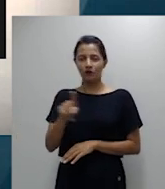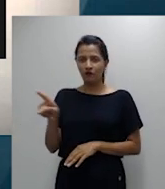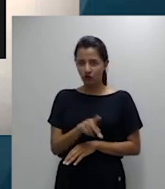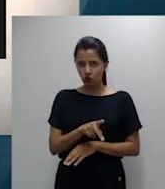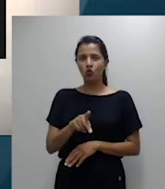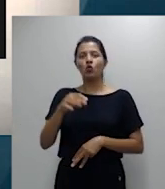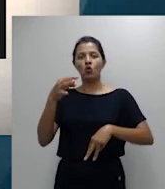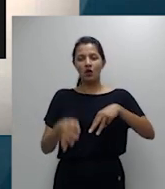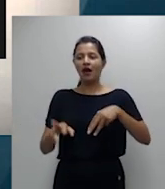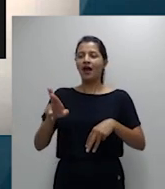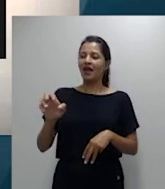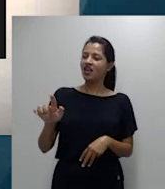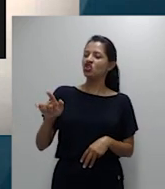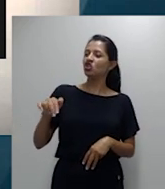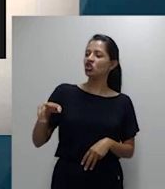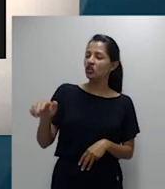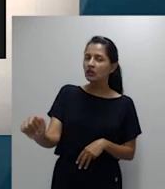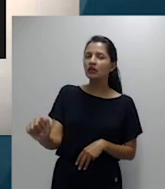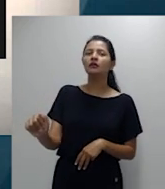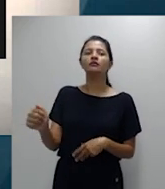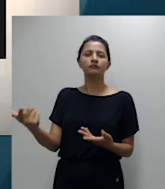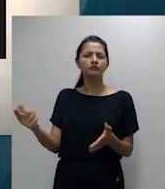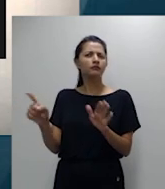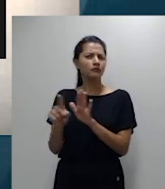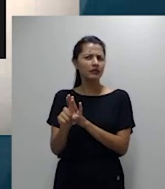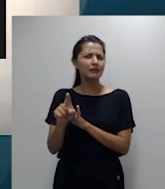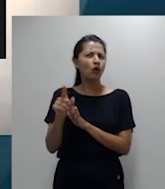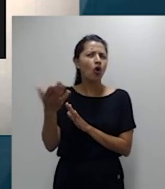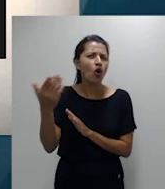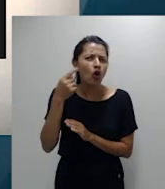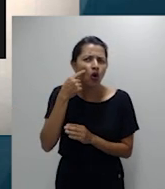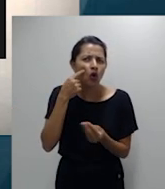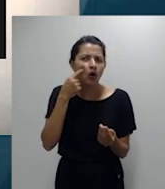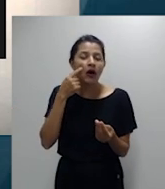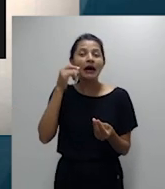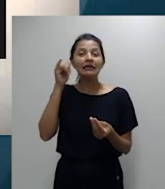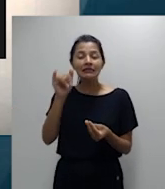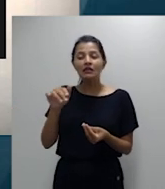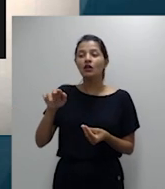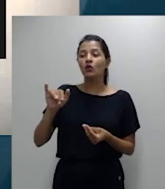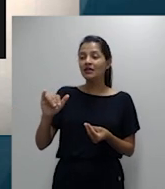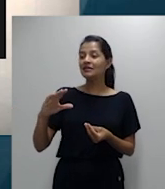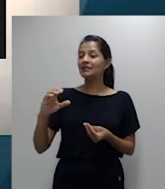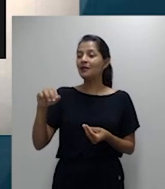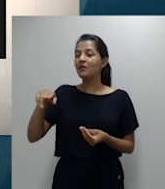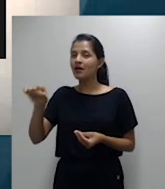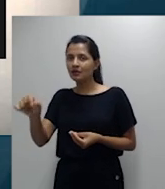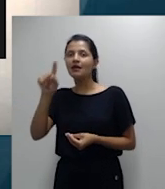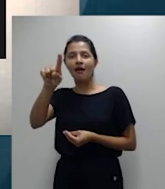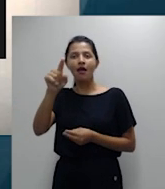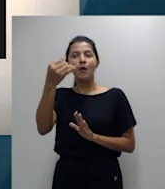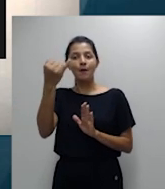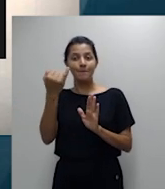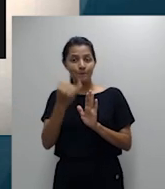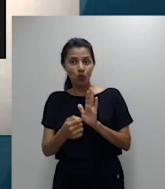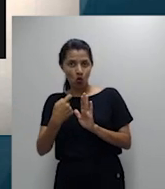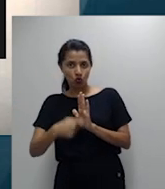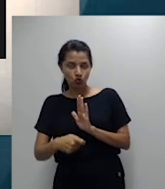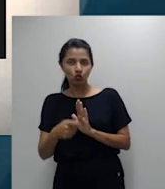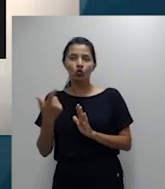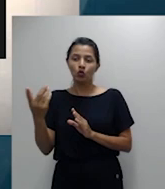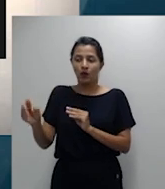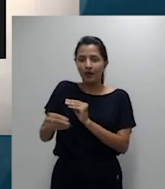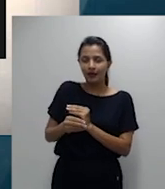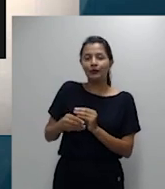Costa professora o ICMS é um imposto sobre o valor agregado incidente